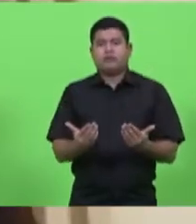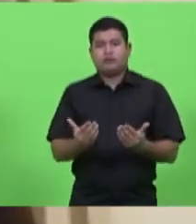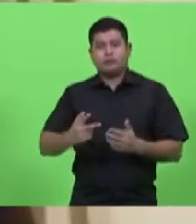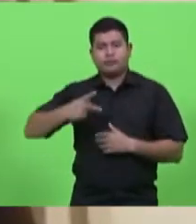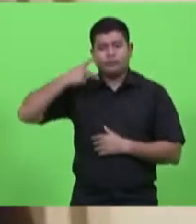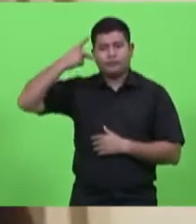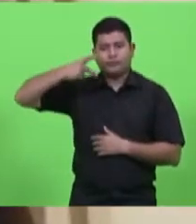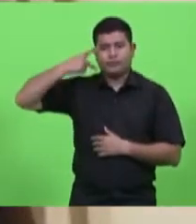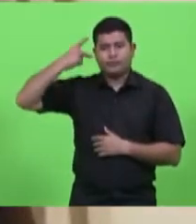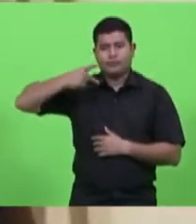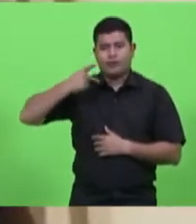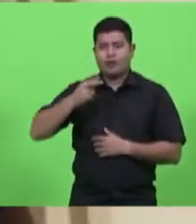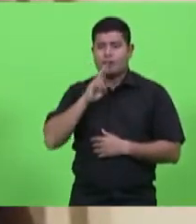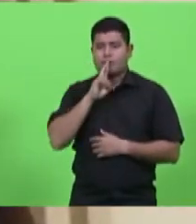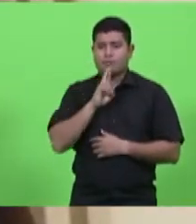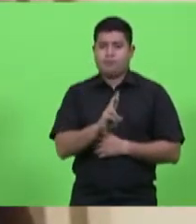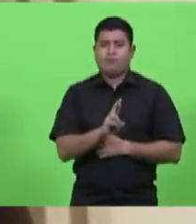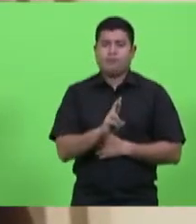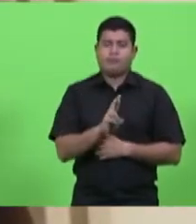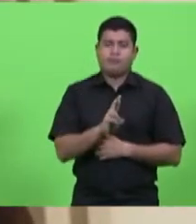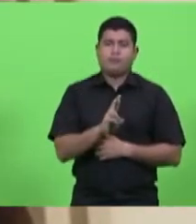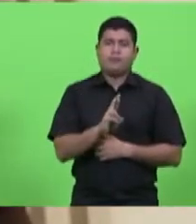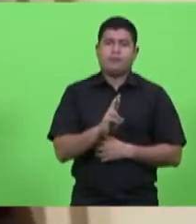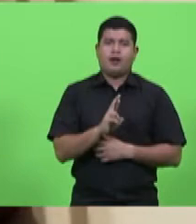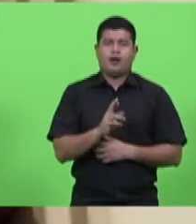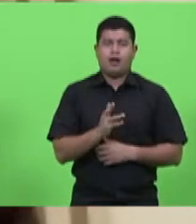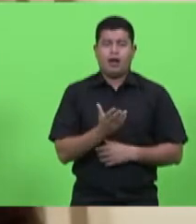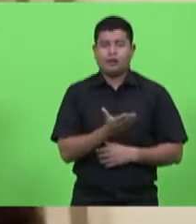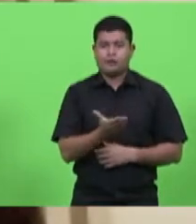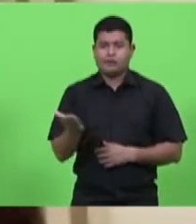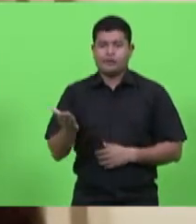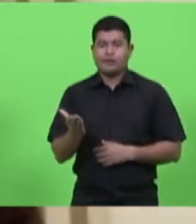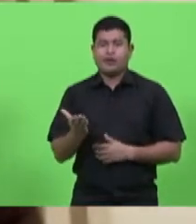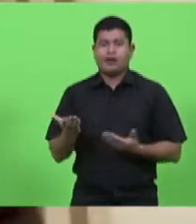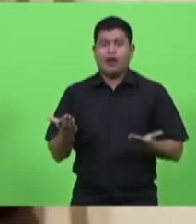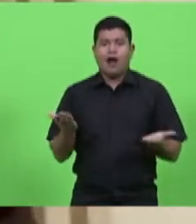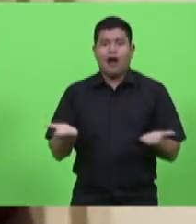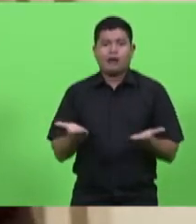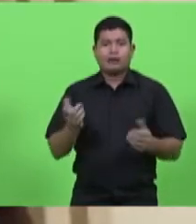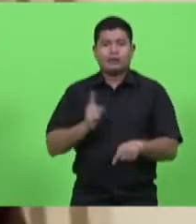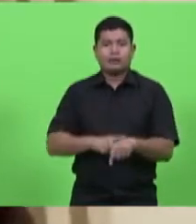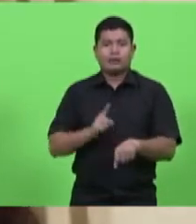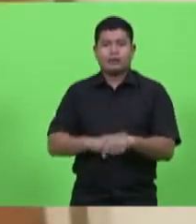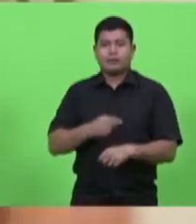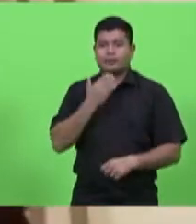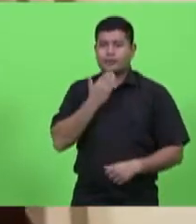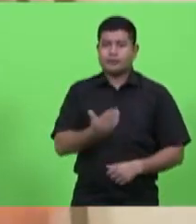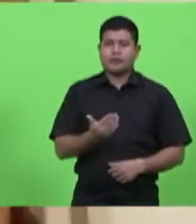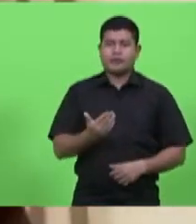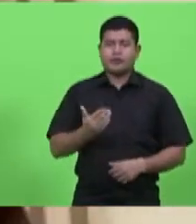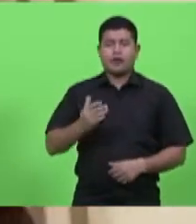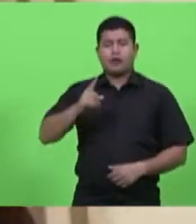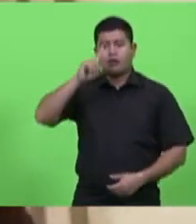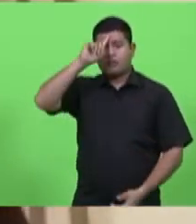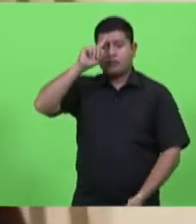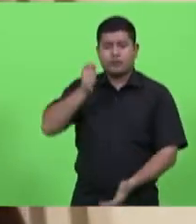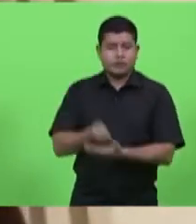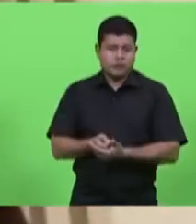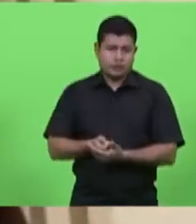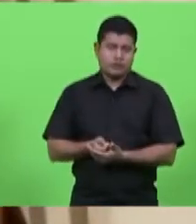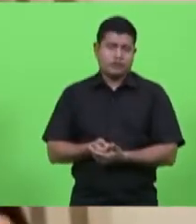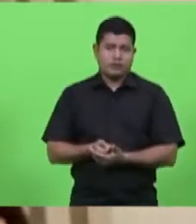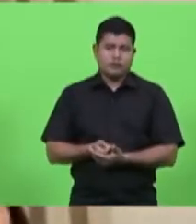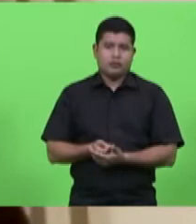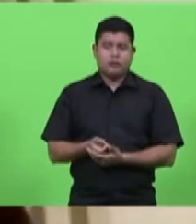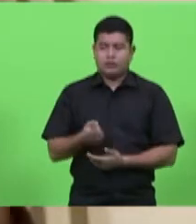parlamento em resposta a todos que estão nesse momento pedindo uma atitude. Então, nós